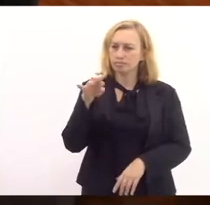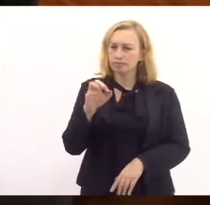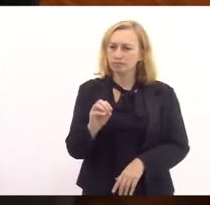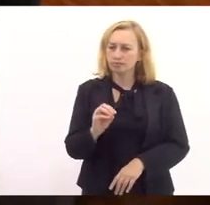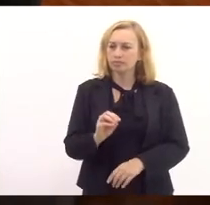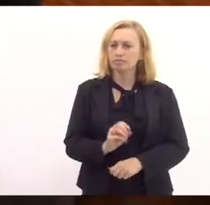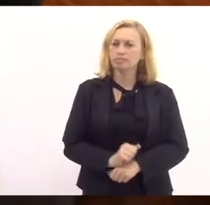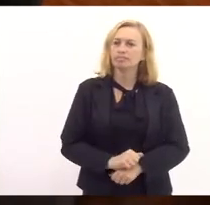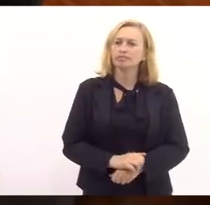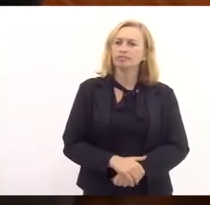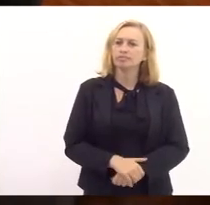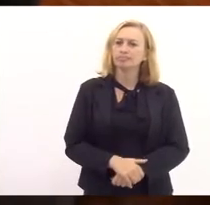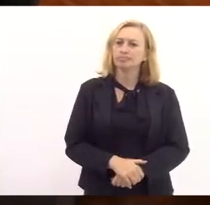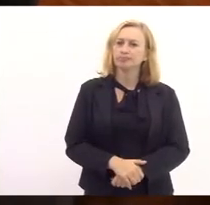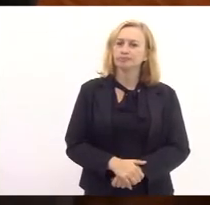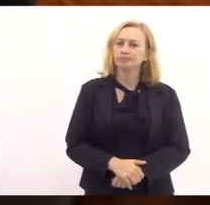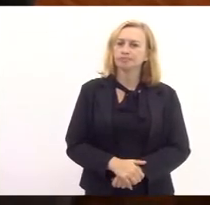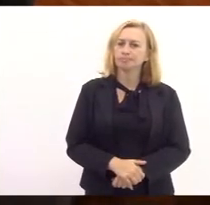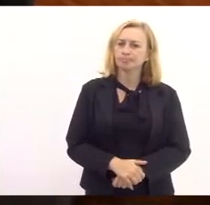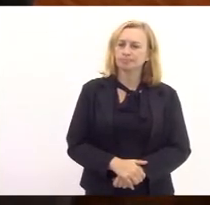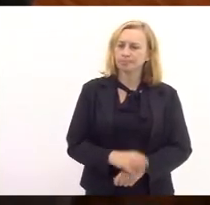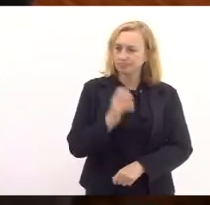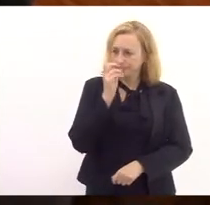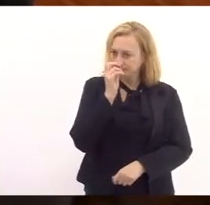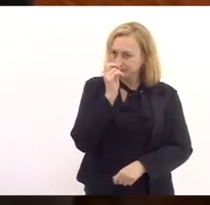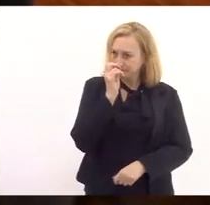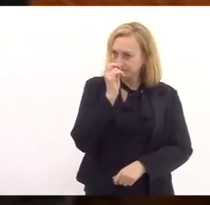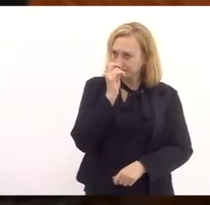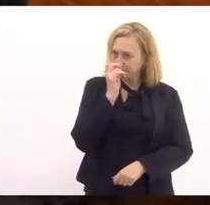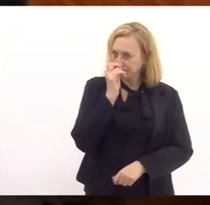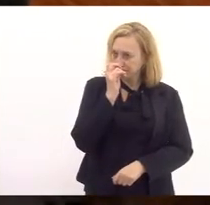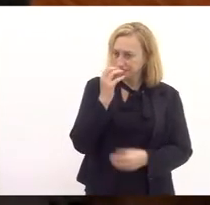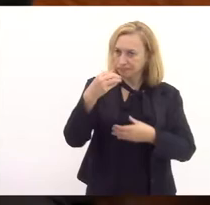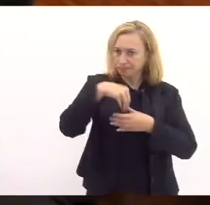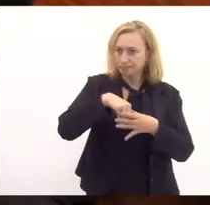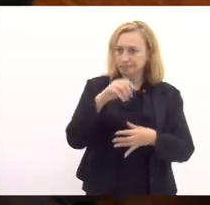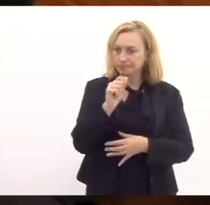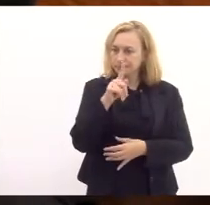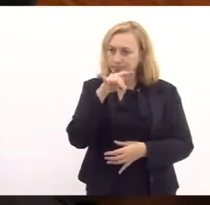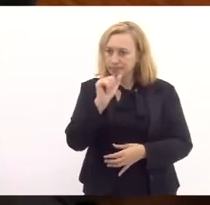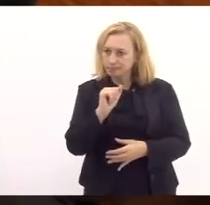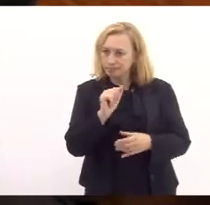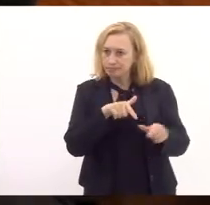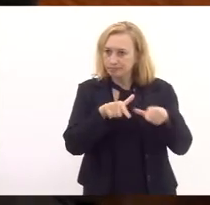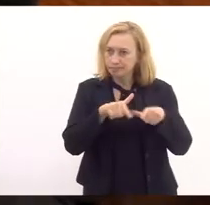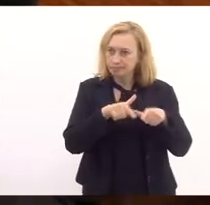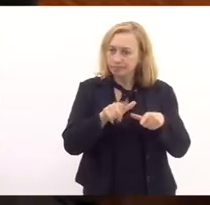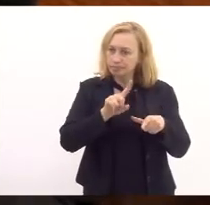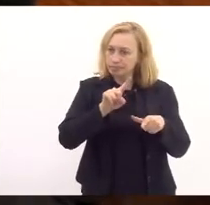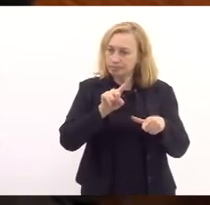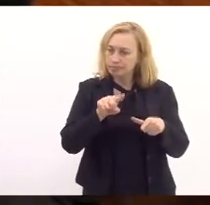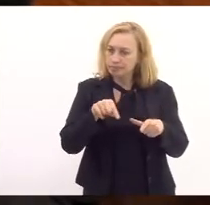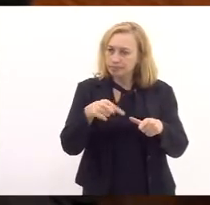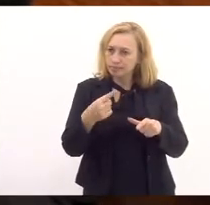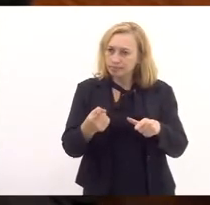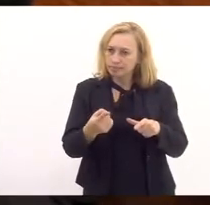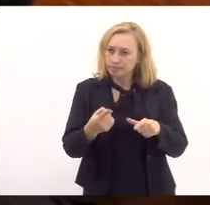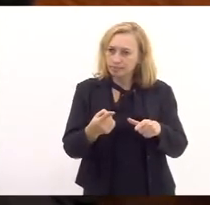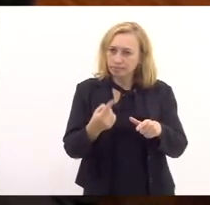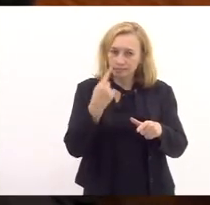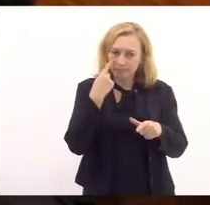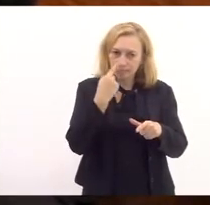procedimento que é feito dentro da agência. Após lavrado o auto de